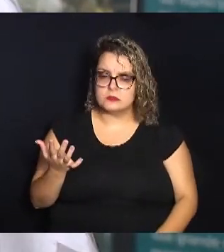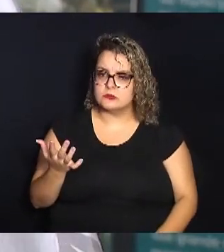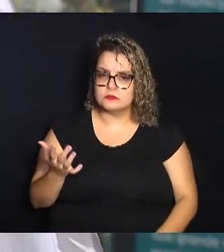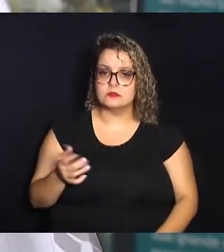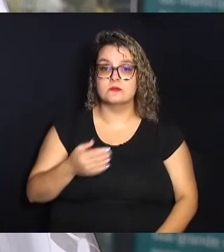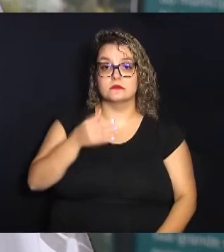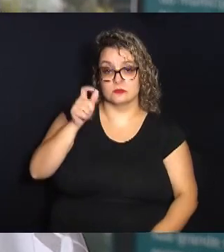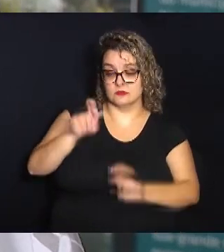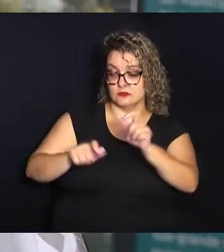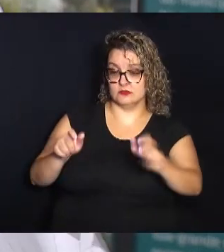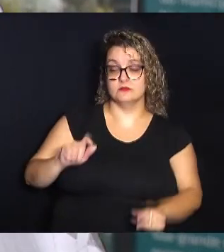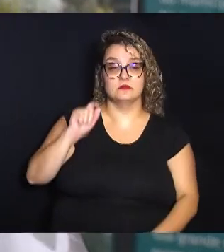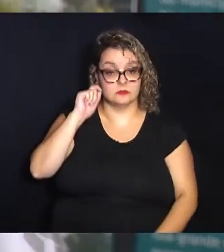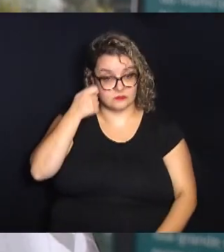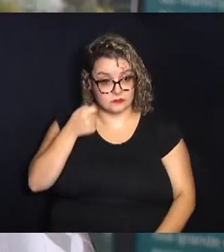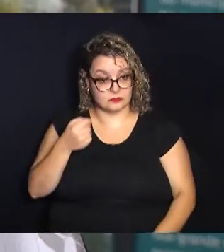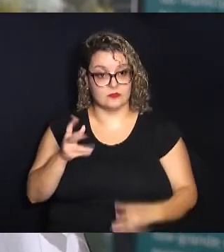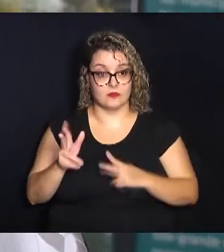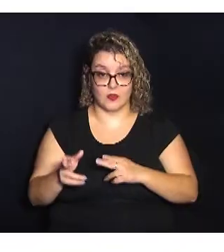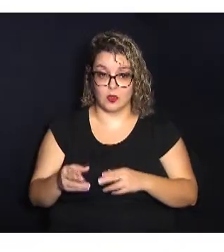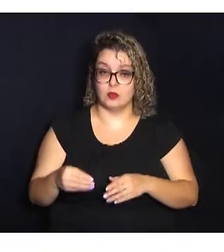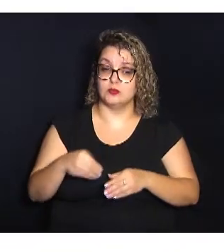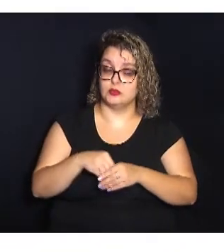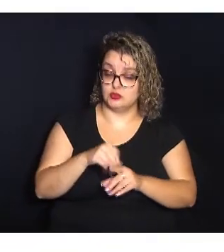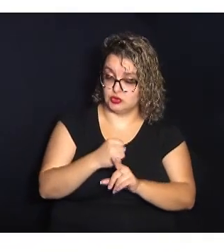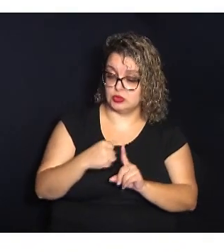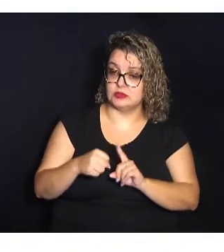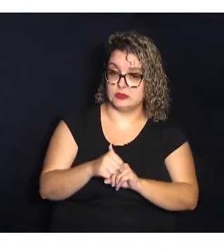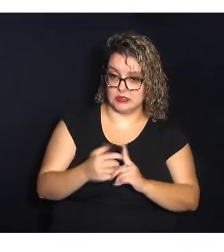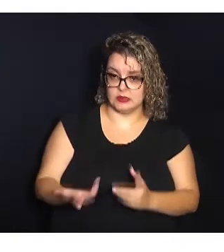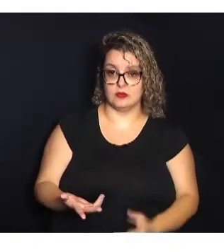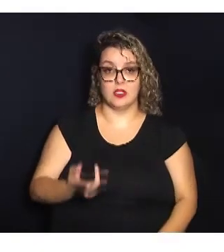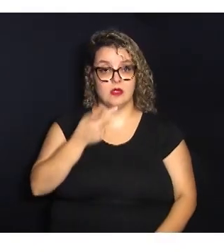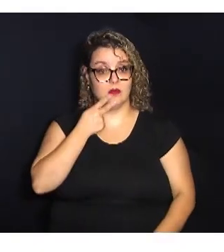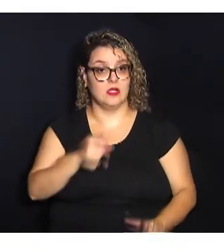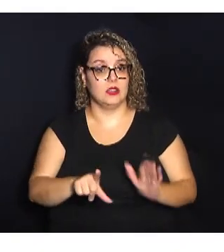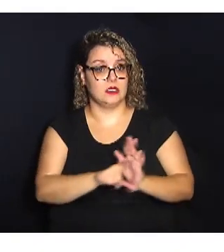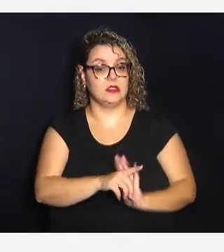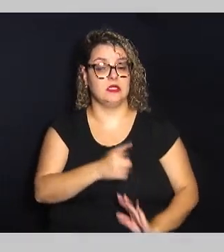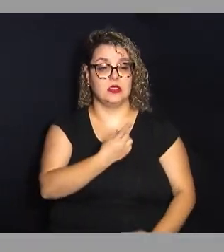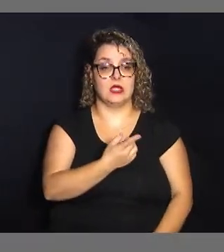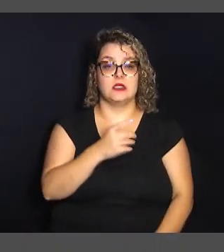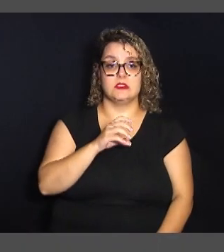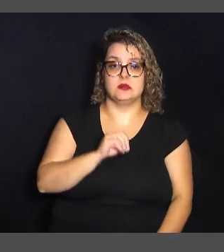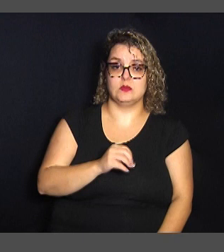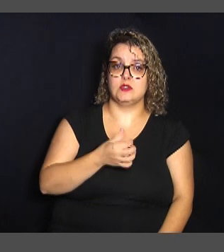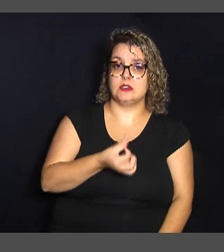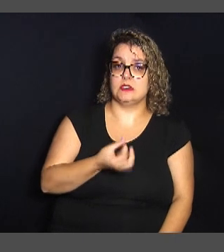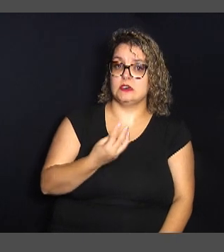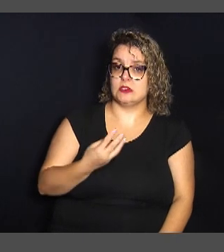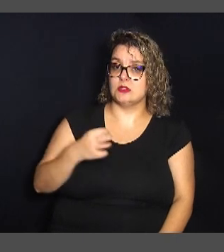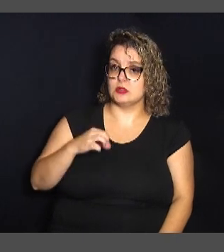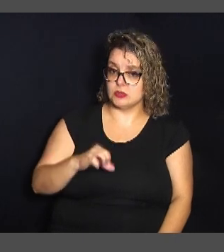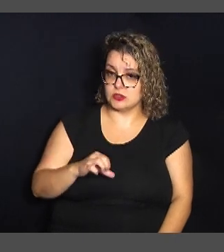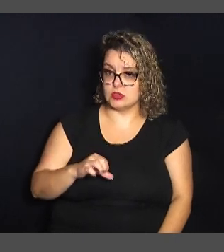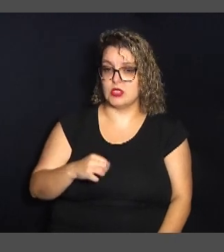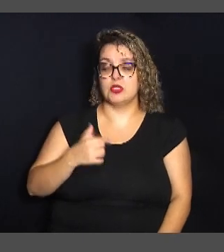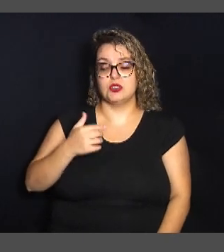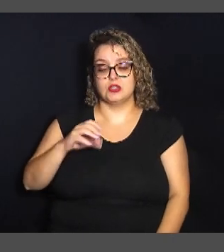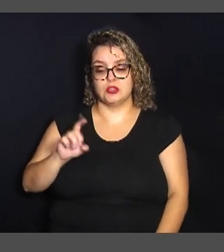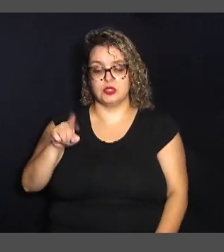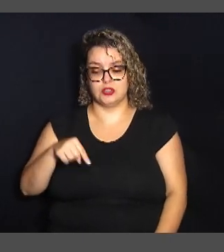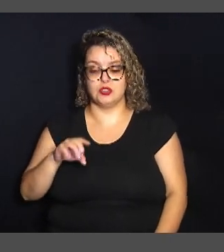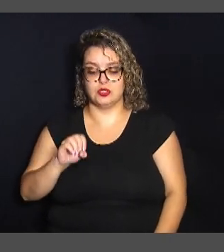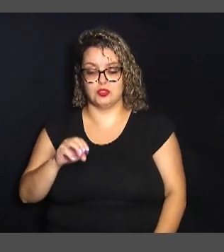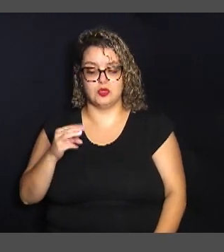negro enquanto pessoa na sociedade Max destaca a relevância da lei 10.639 de